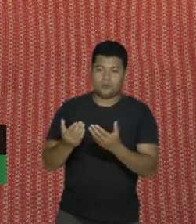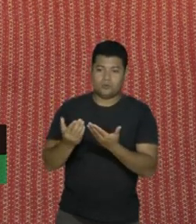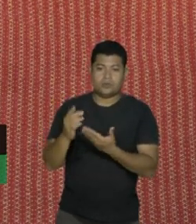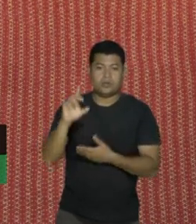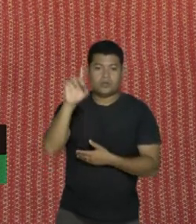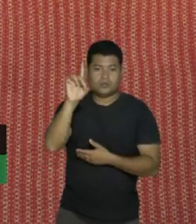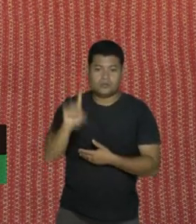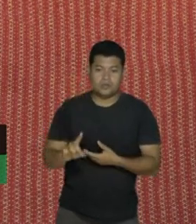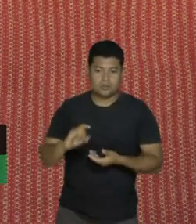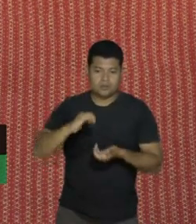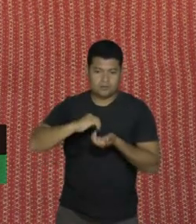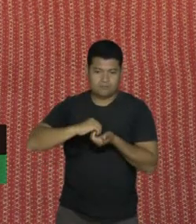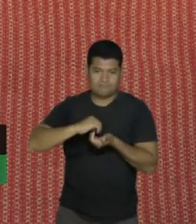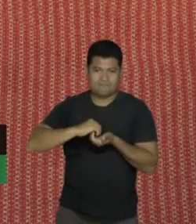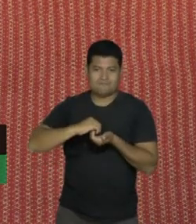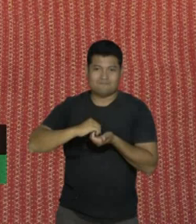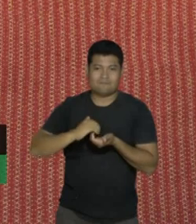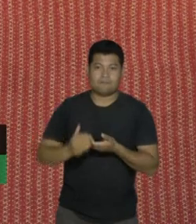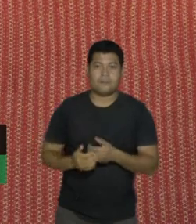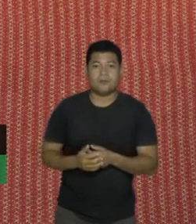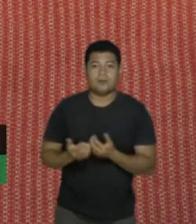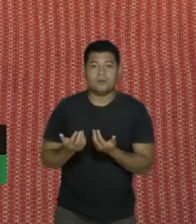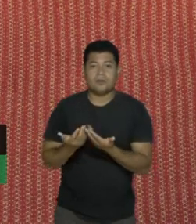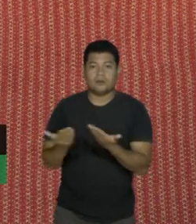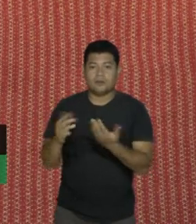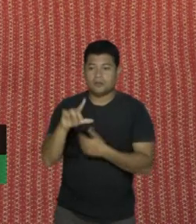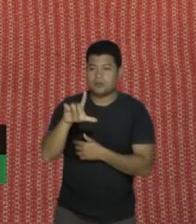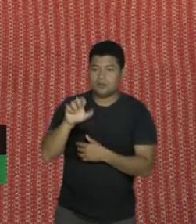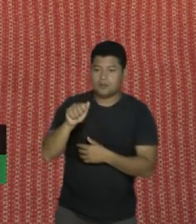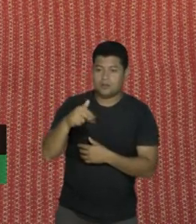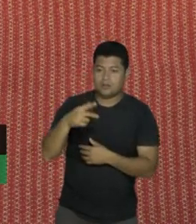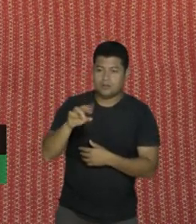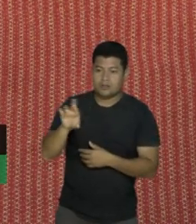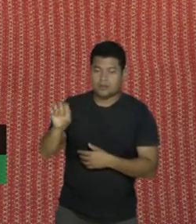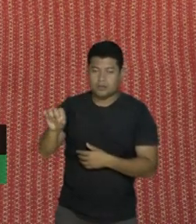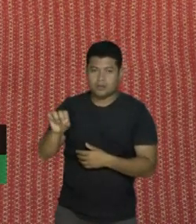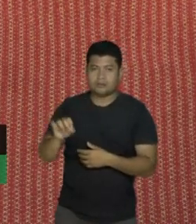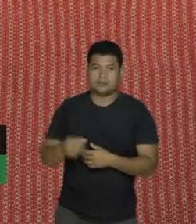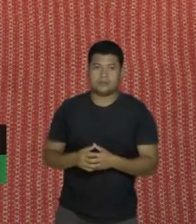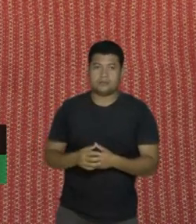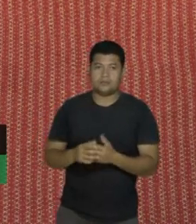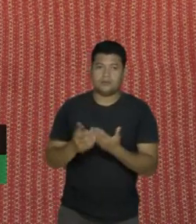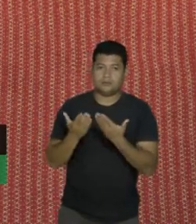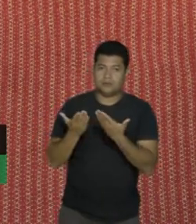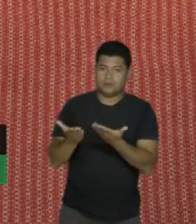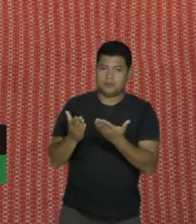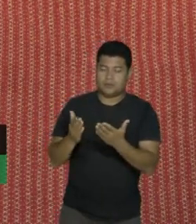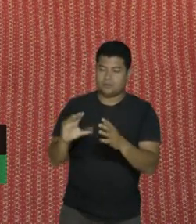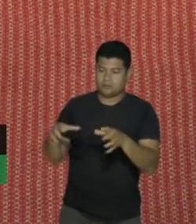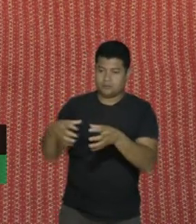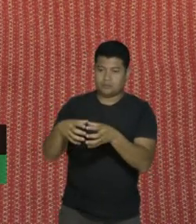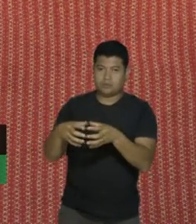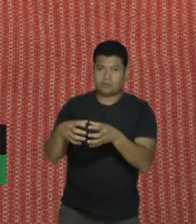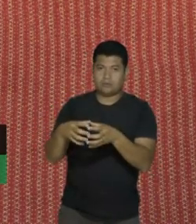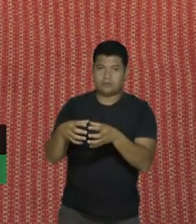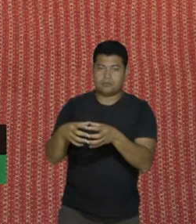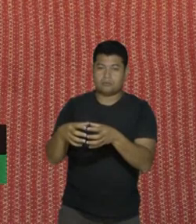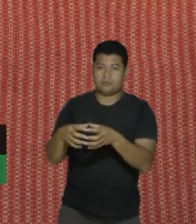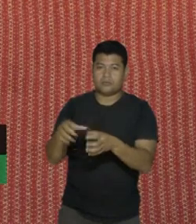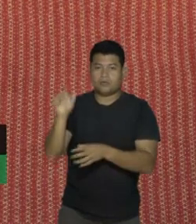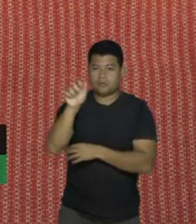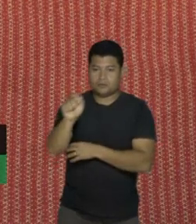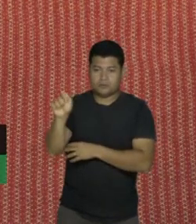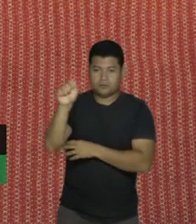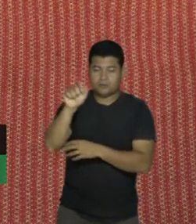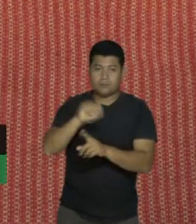o Leandro e o Tiago que são aí os amigos do nosso Vila Nova Sociedade Esportiva recreativa Vila Nova e